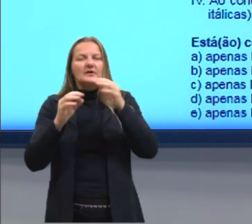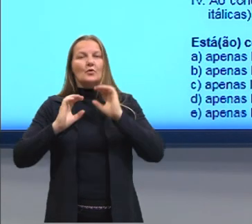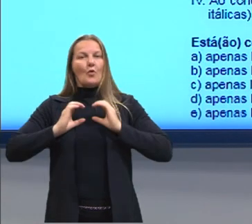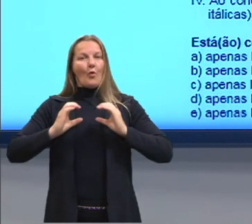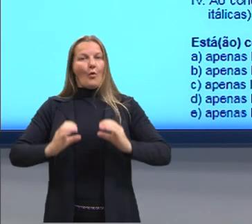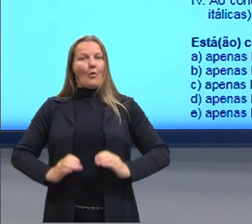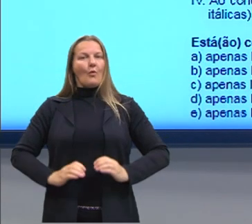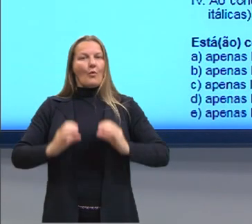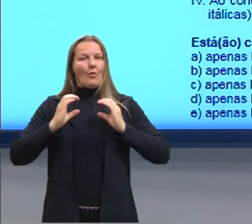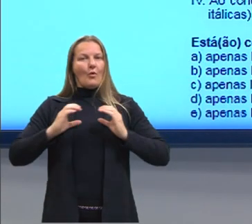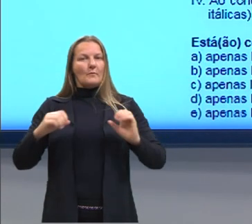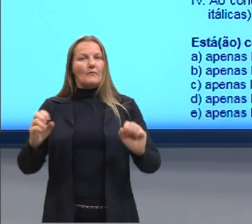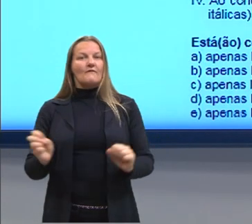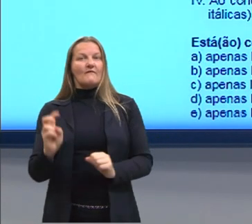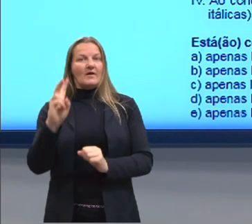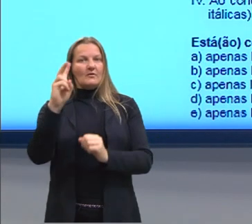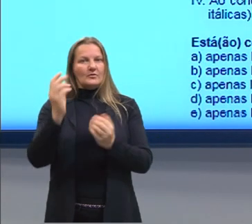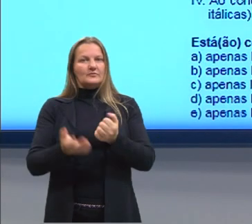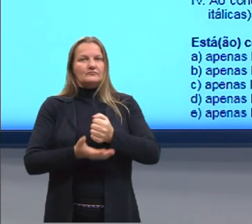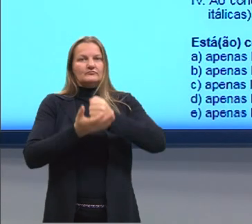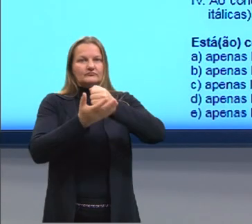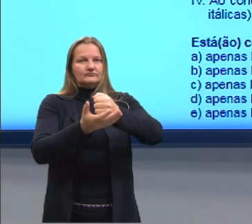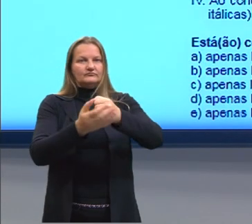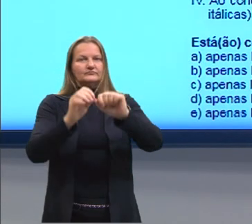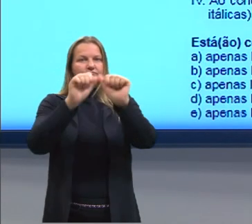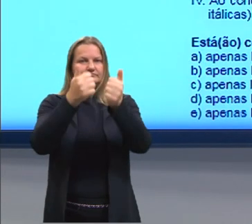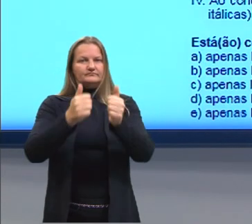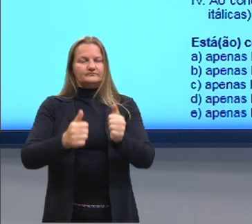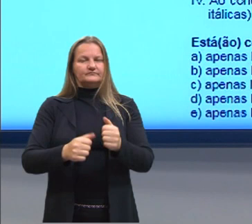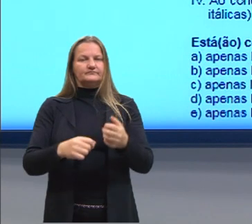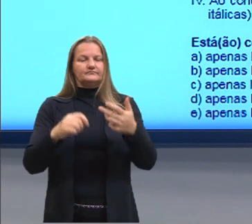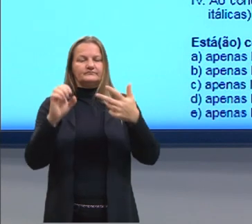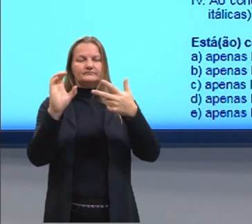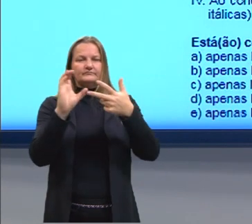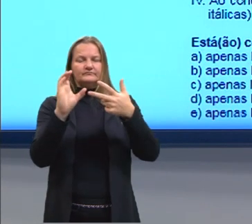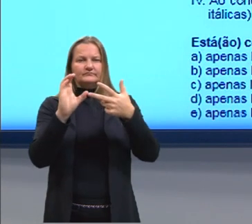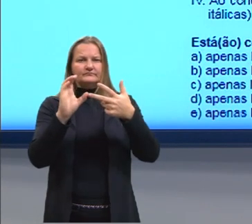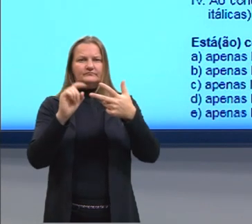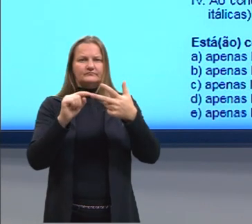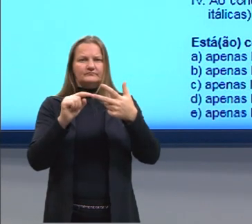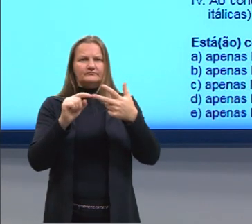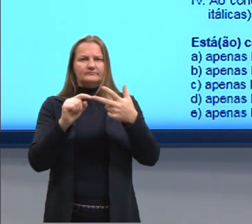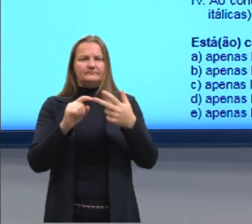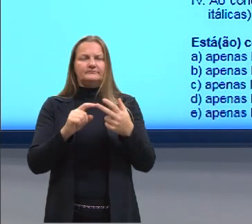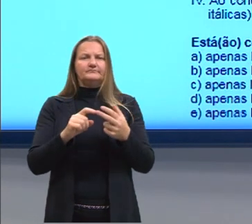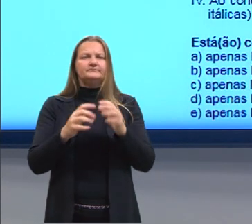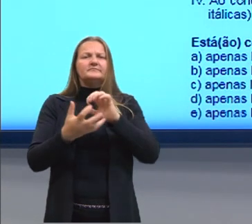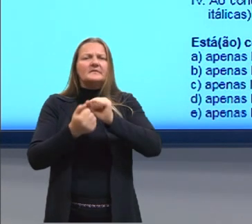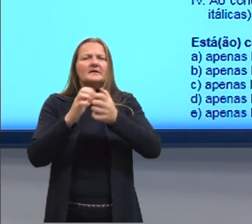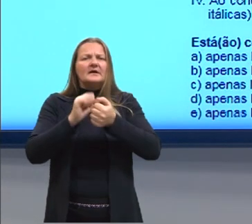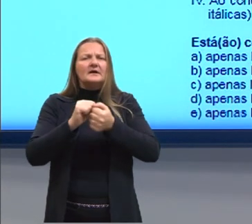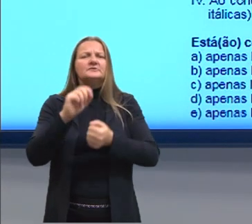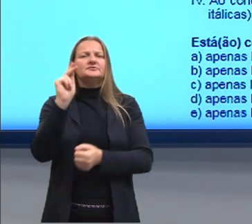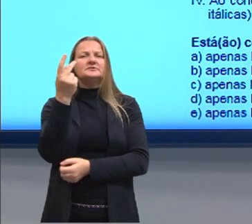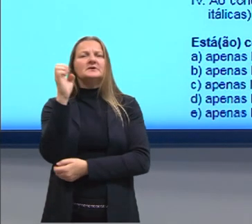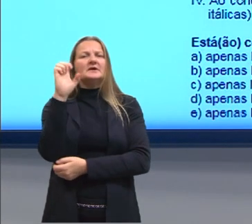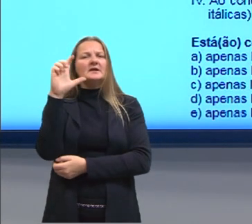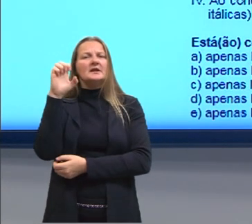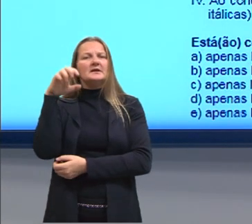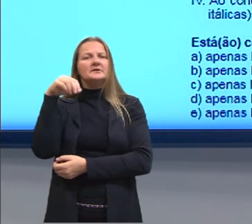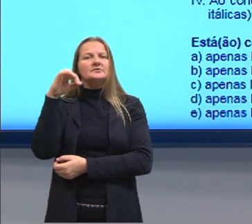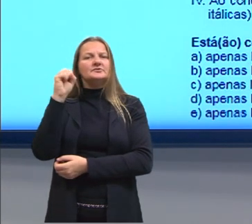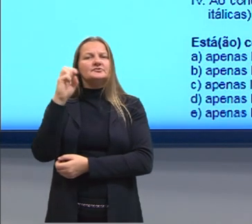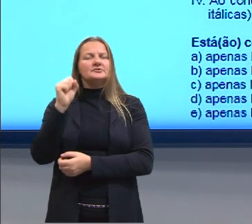humano, e que nós vimos também na escultura. Alternativa número três. A arte do período helenístico expressou uma